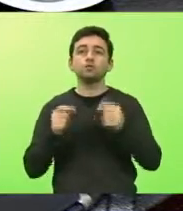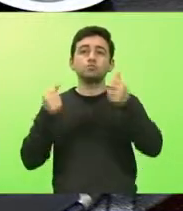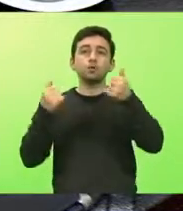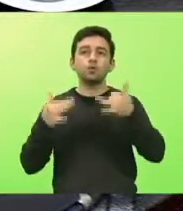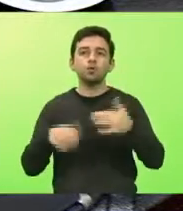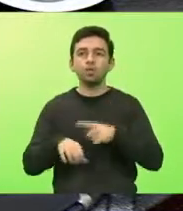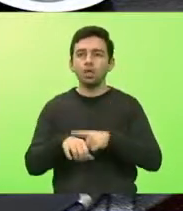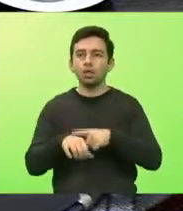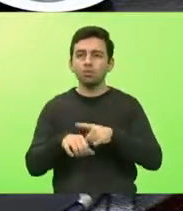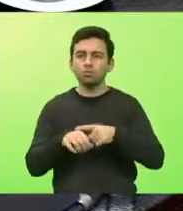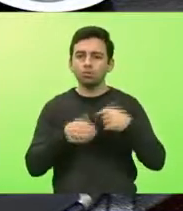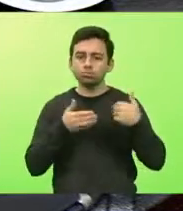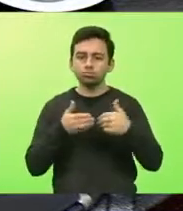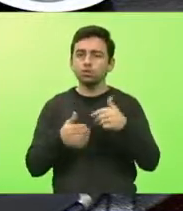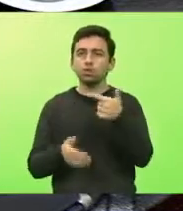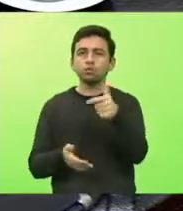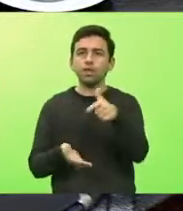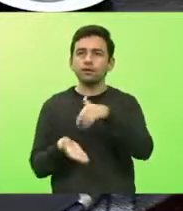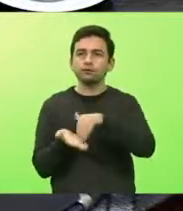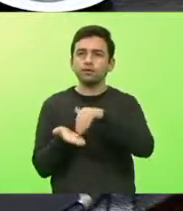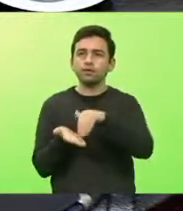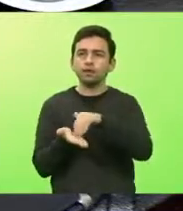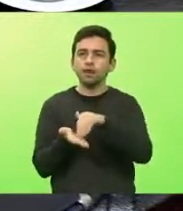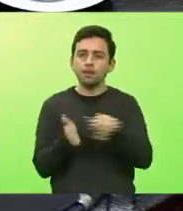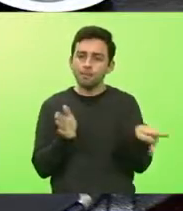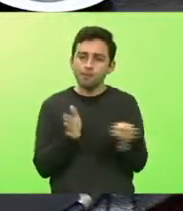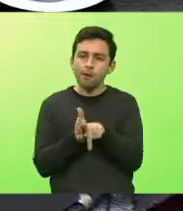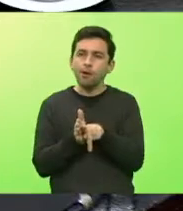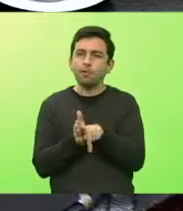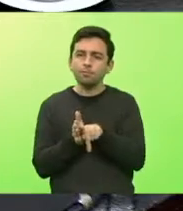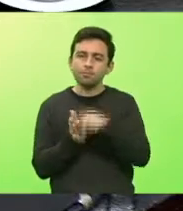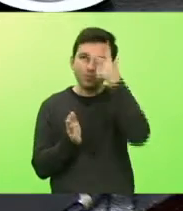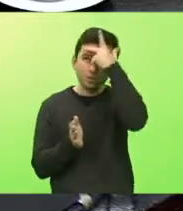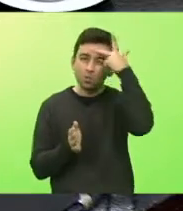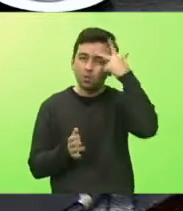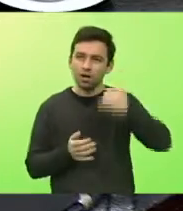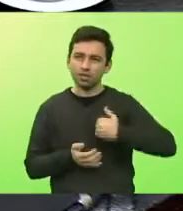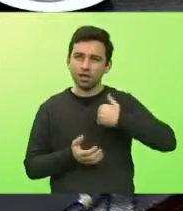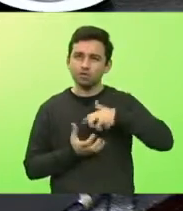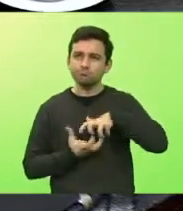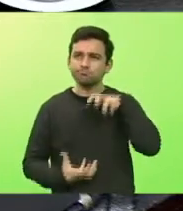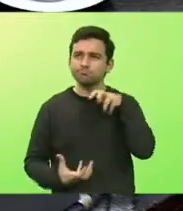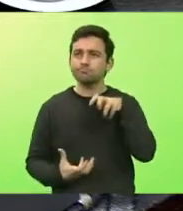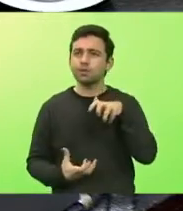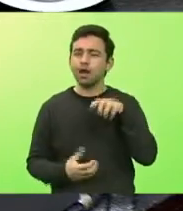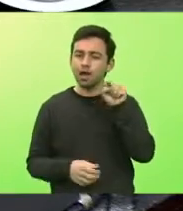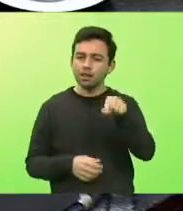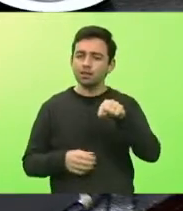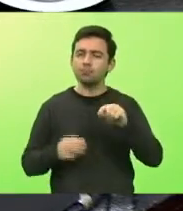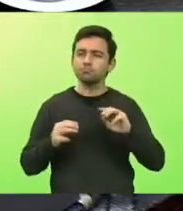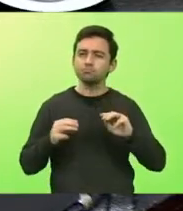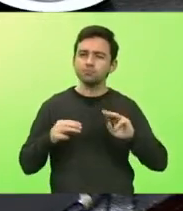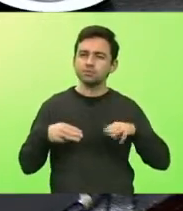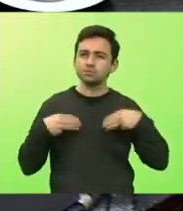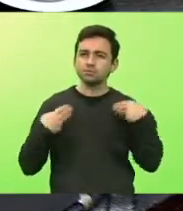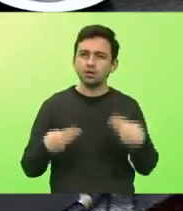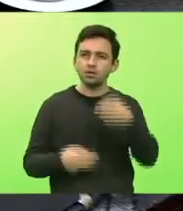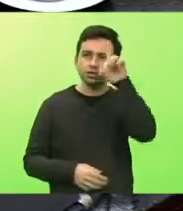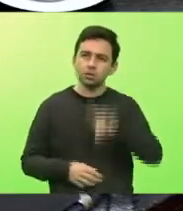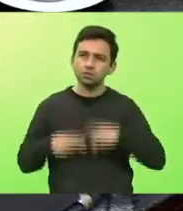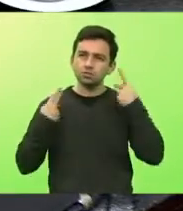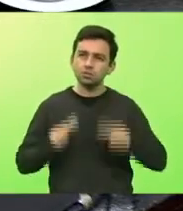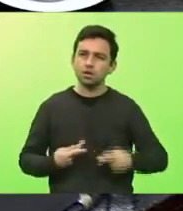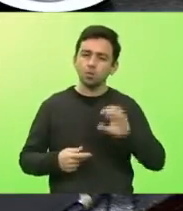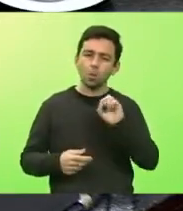atrás não havia uma secretaria especializada dos idosos no Ministério dos Direitos Humanos ou vinculado ao